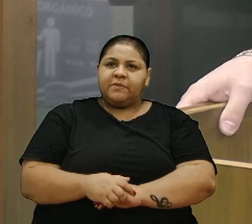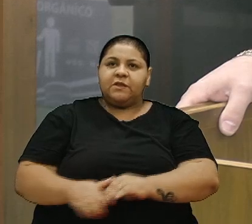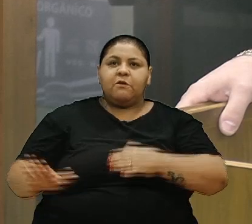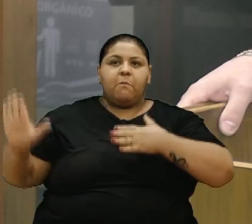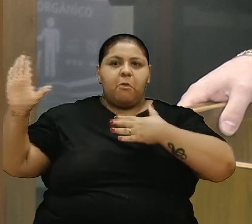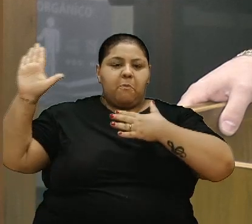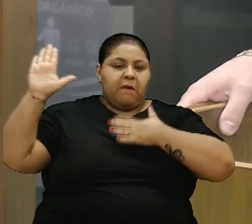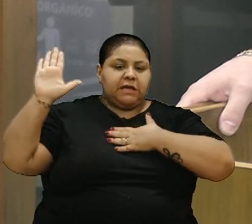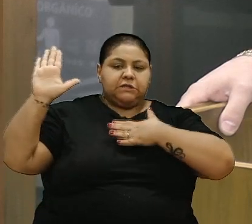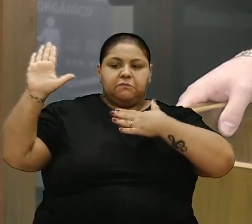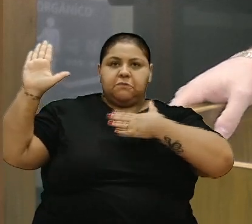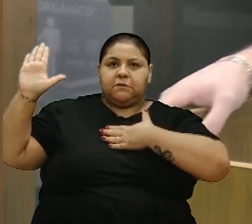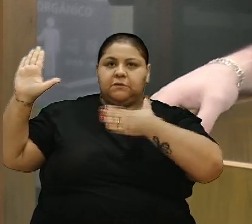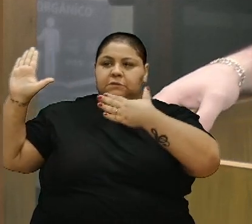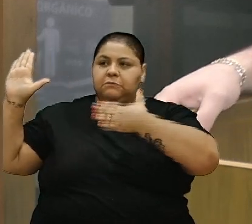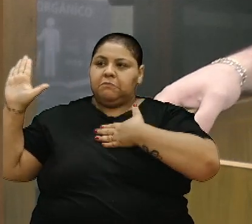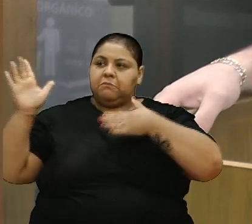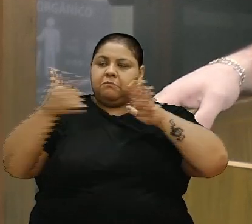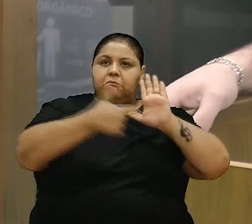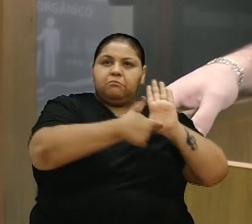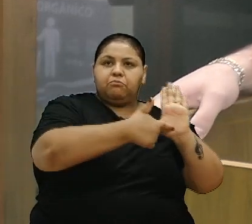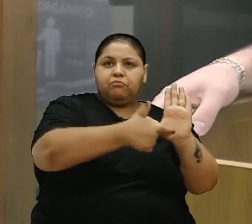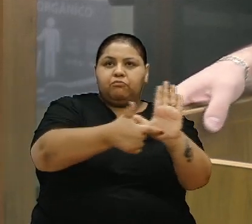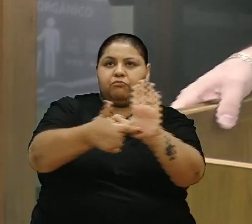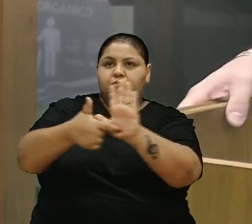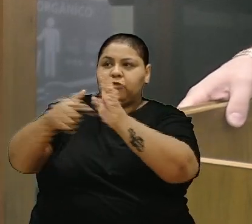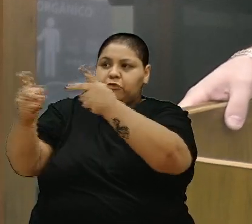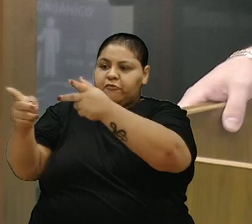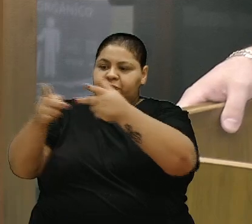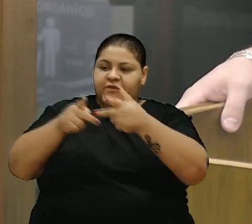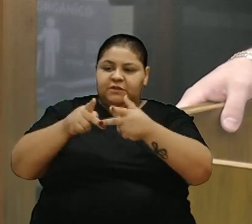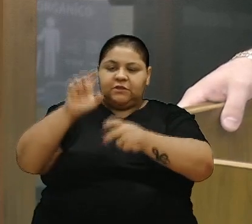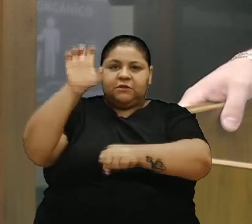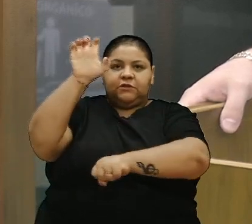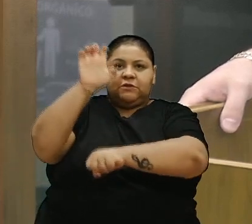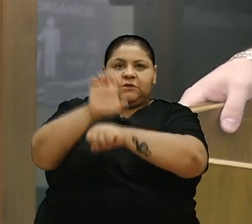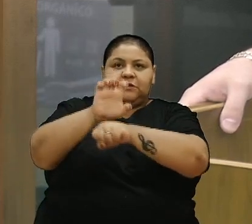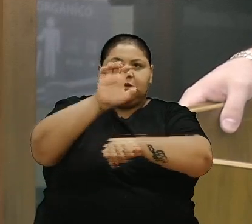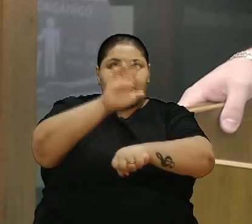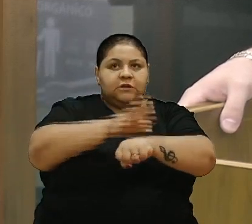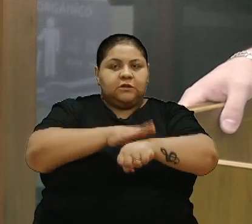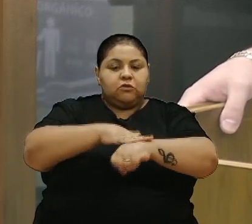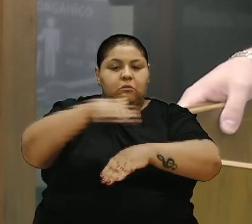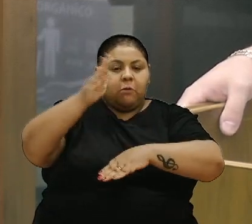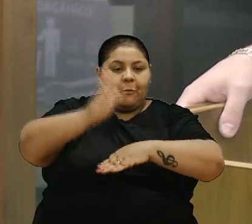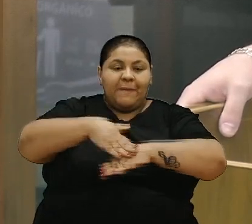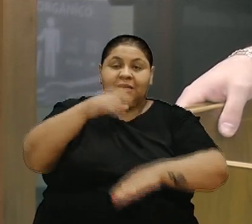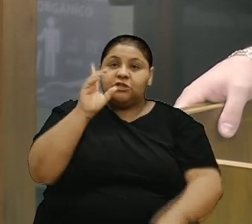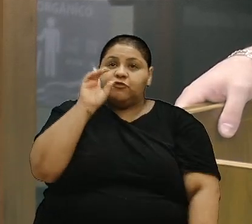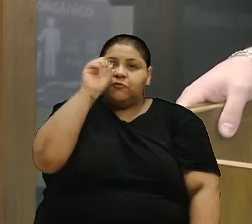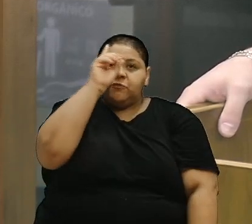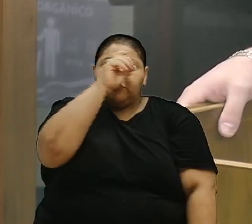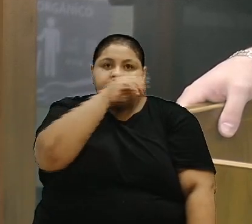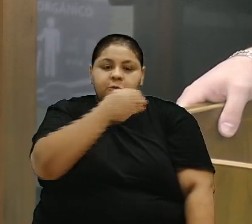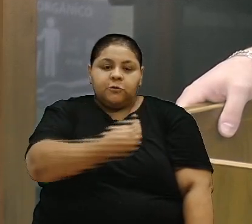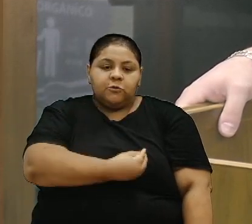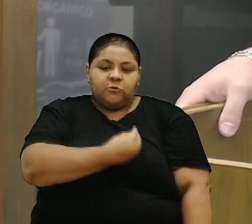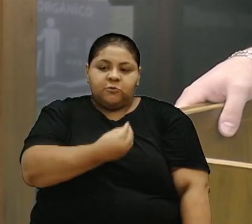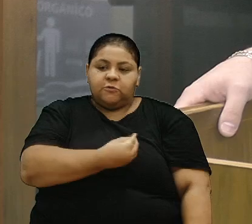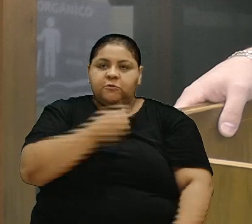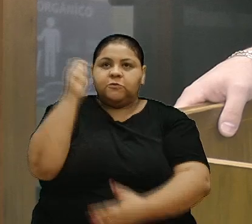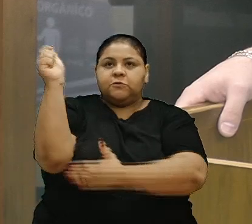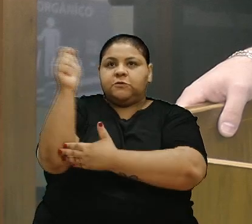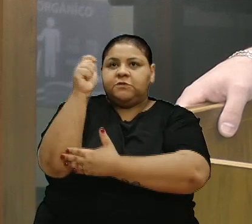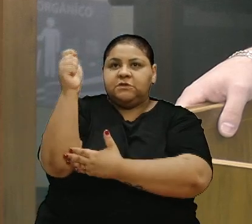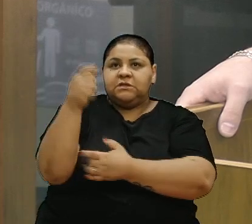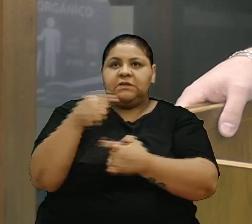Promessas e promessas apresentadas durante visitas ao Estado, no momento mais crítico vivido pelos gaúchos, além